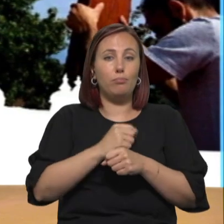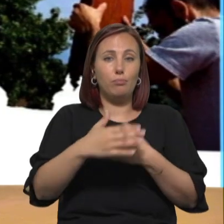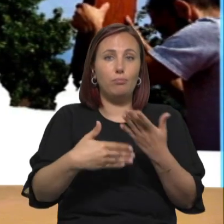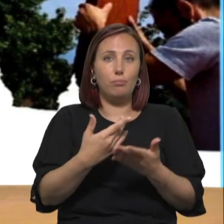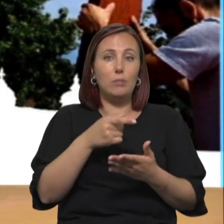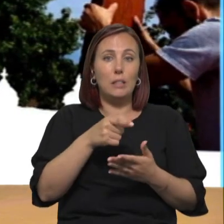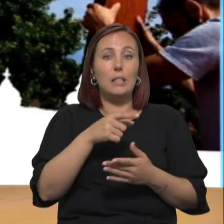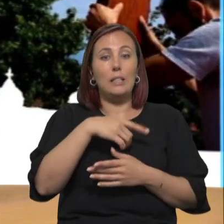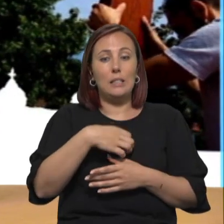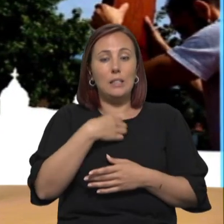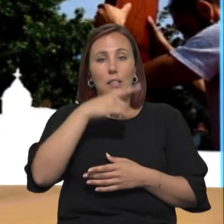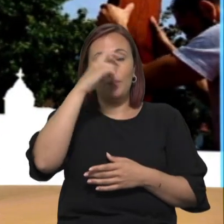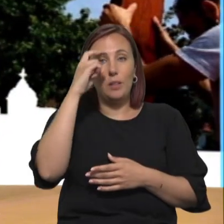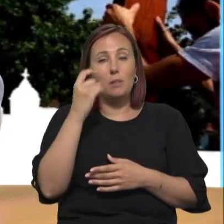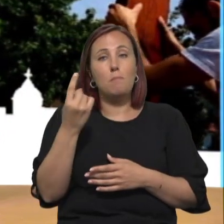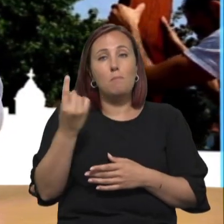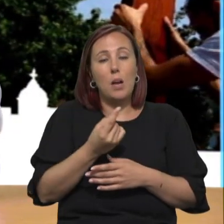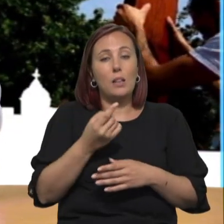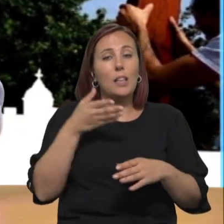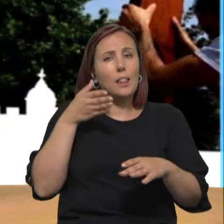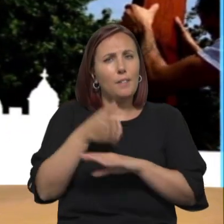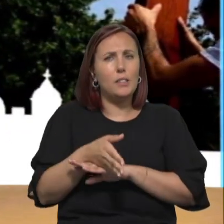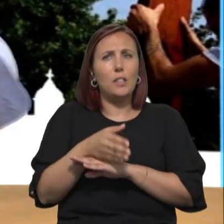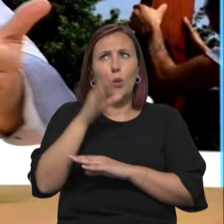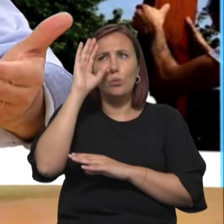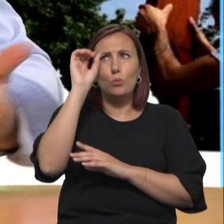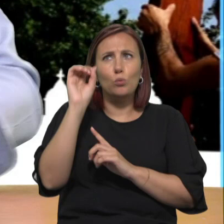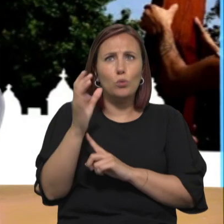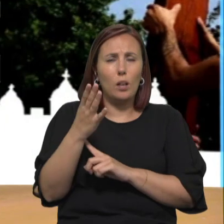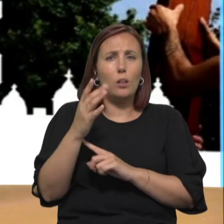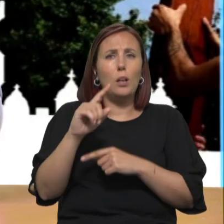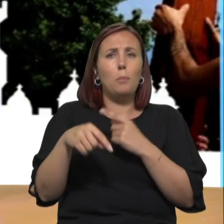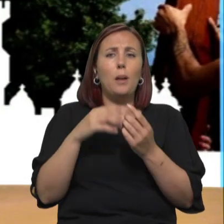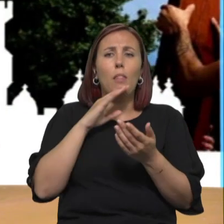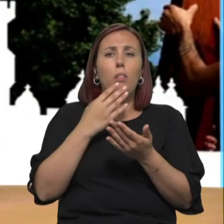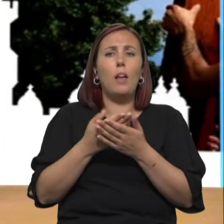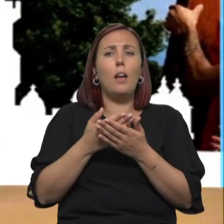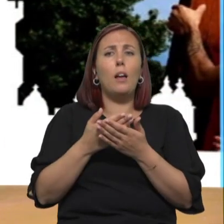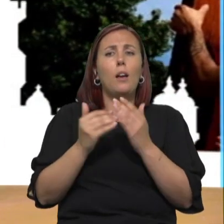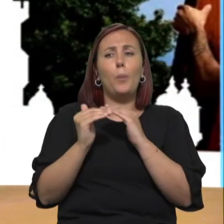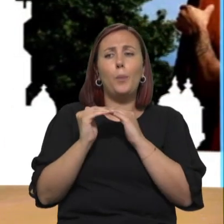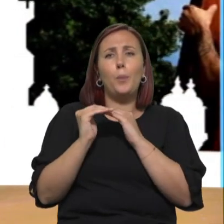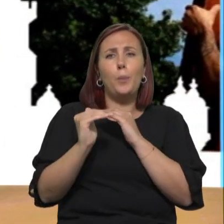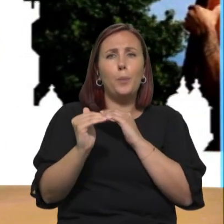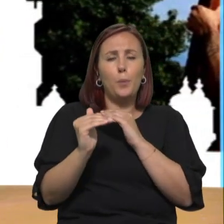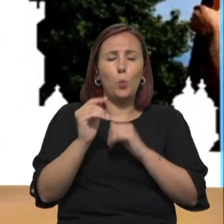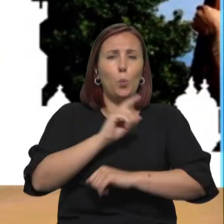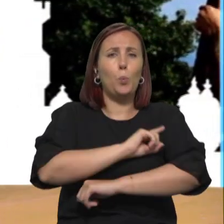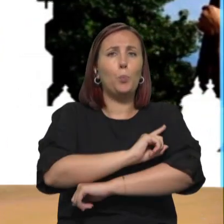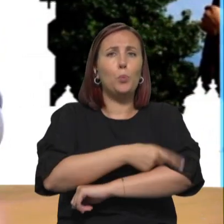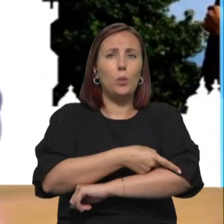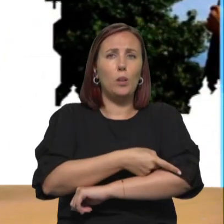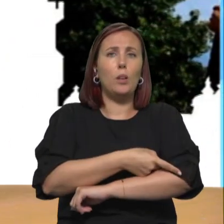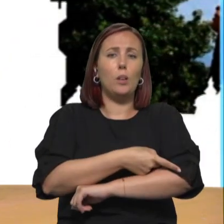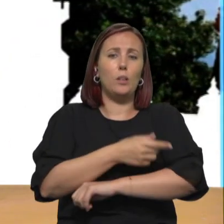sintam essas dificuldades, deve ser intervenção do próprio Estado para equilibrar, digamos assim, o poder